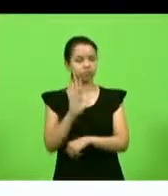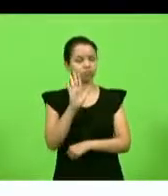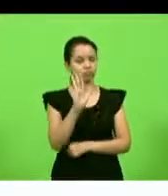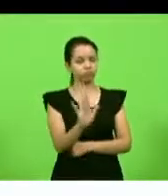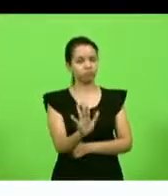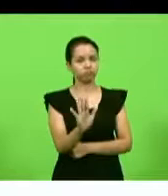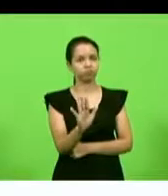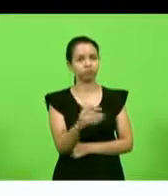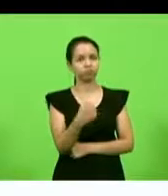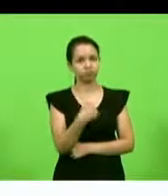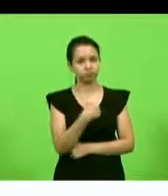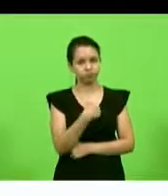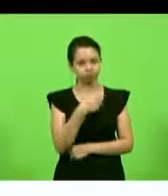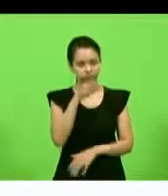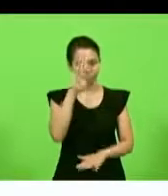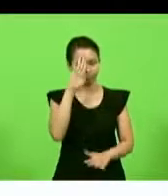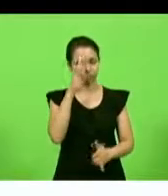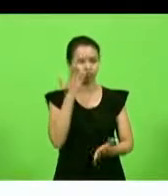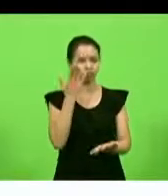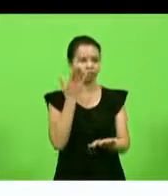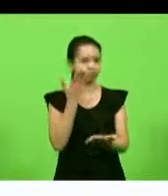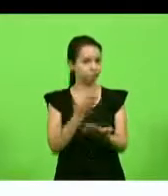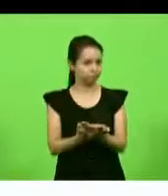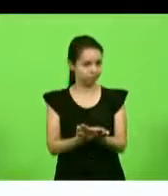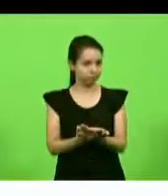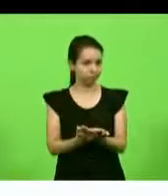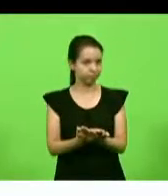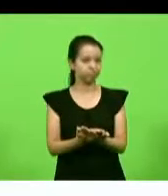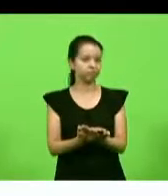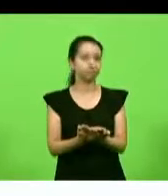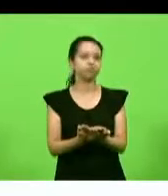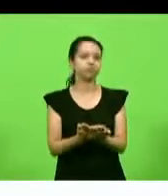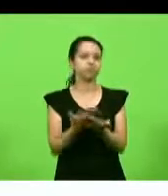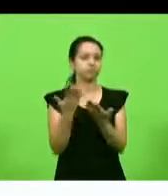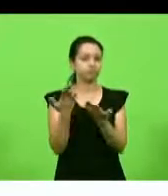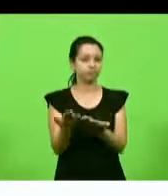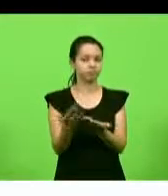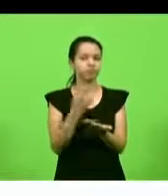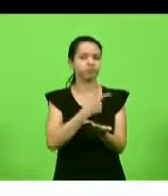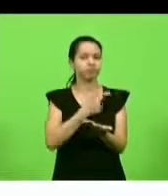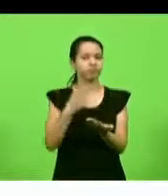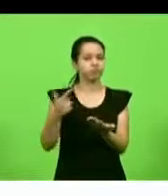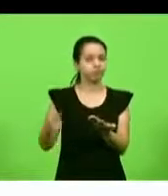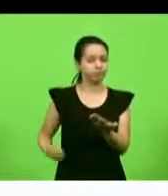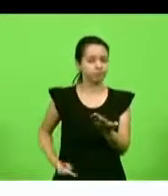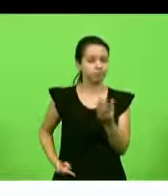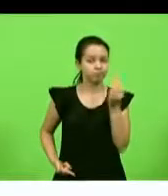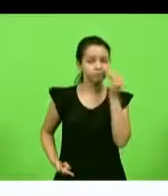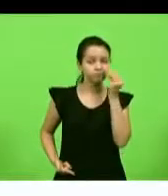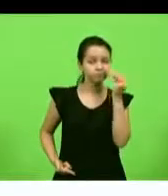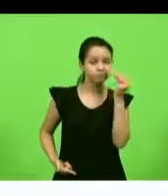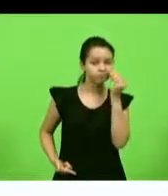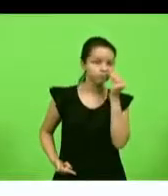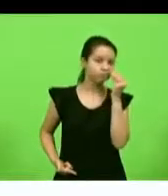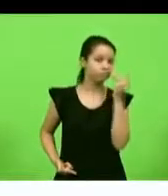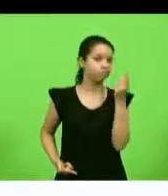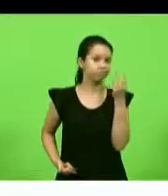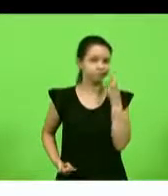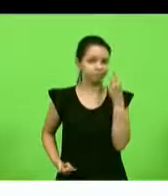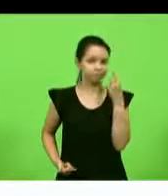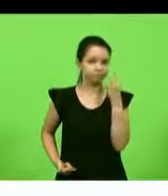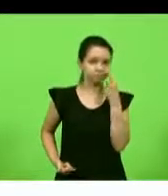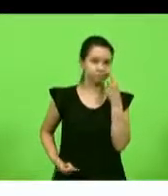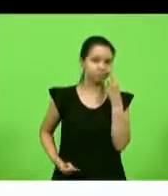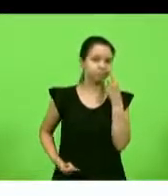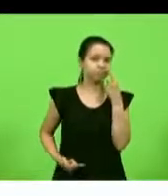um voto de confiança ao governo, esperando ver efetivamente